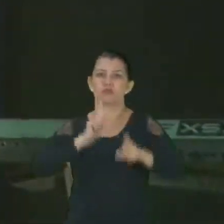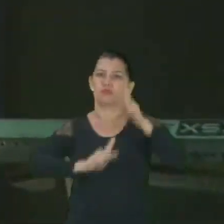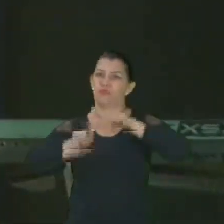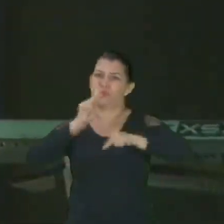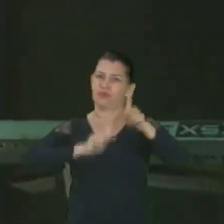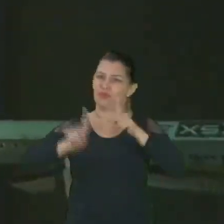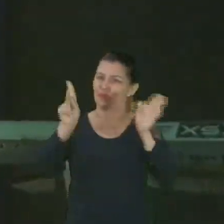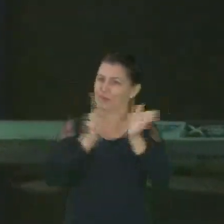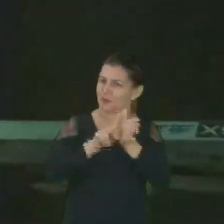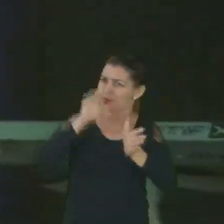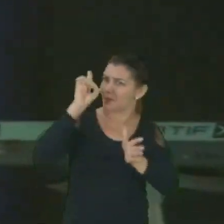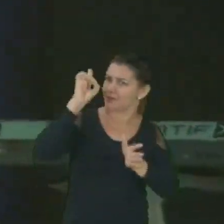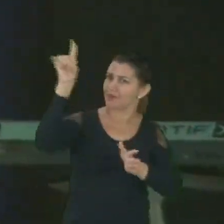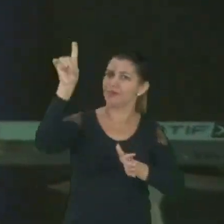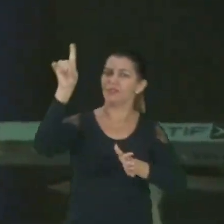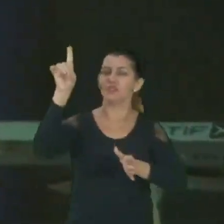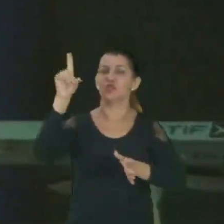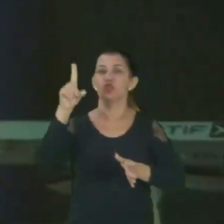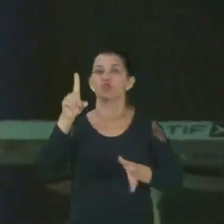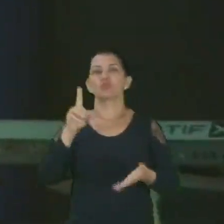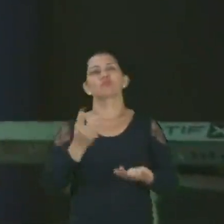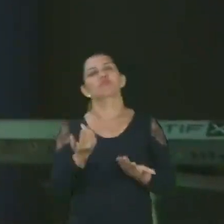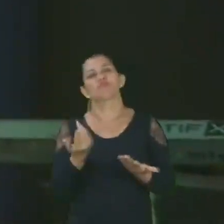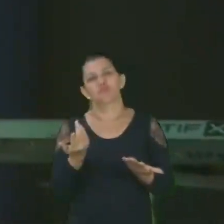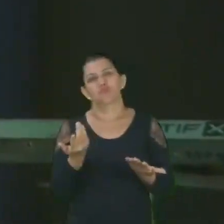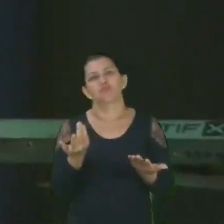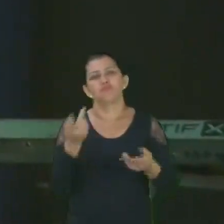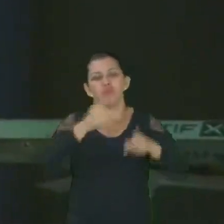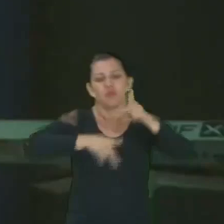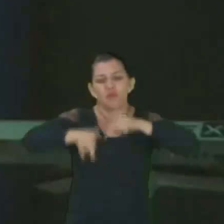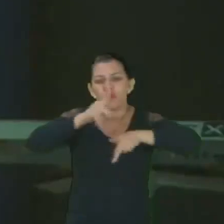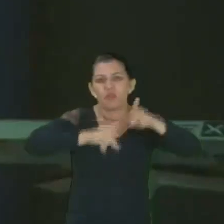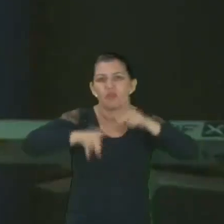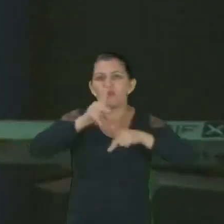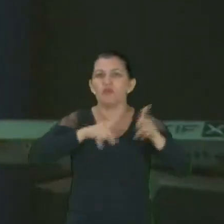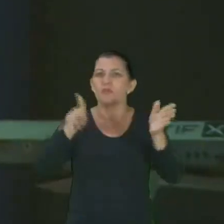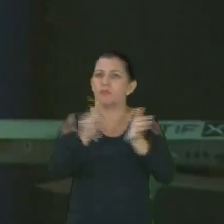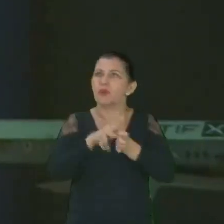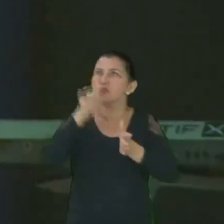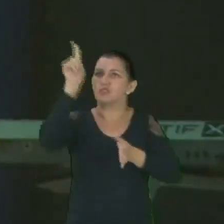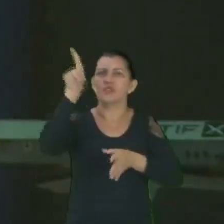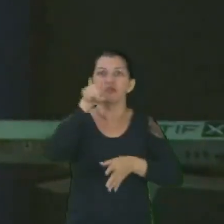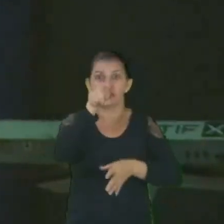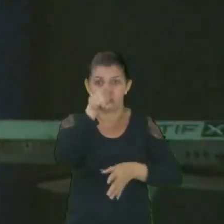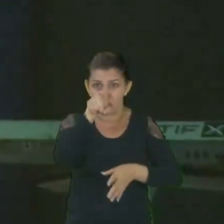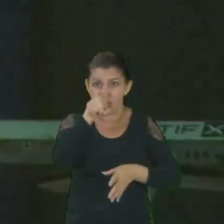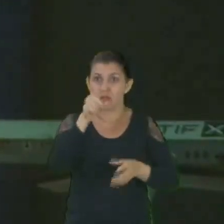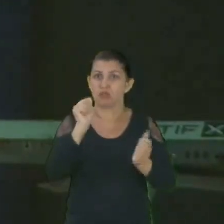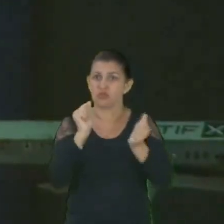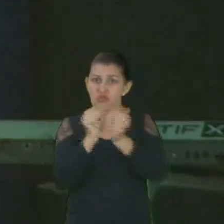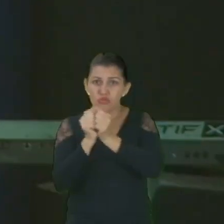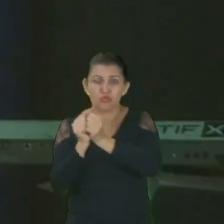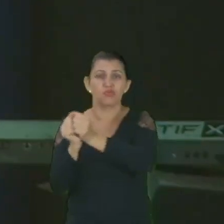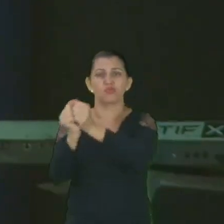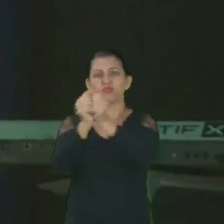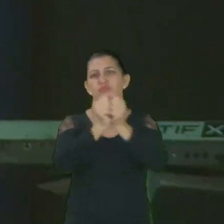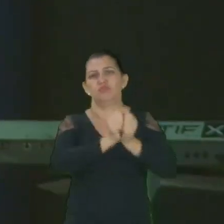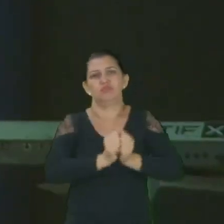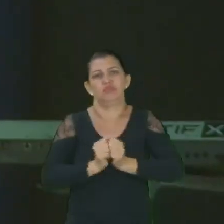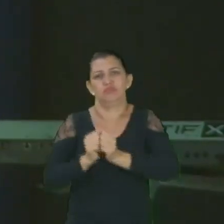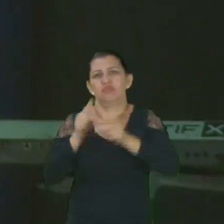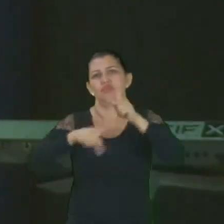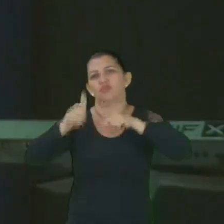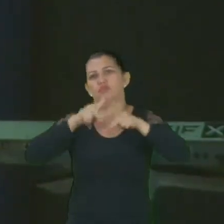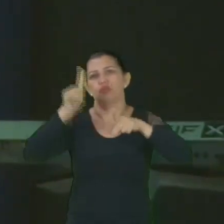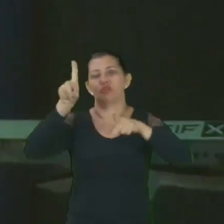Deus. Nós somos povo de Deus. Você é povo de Deus. Então, olhe para o seu